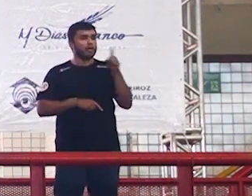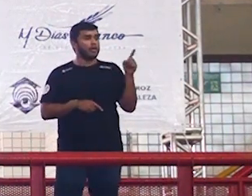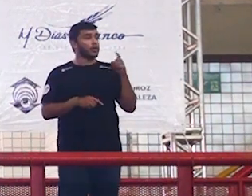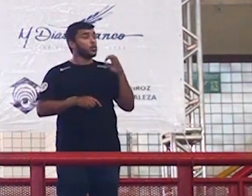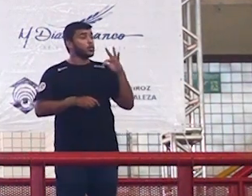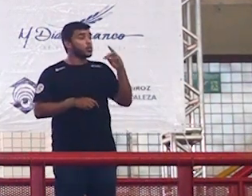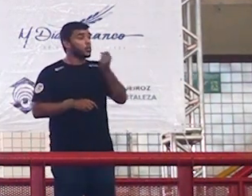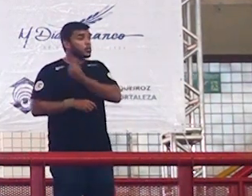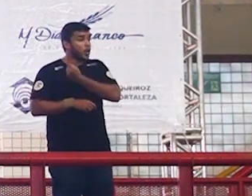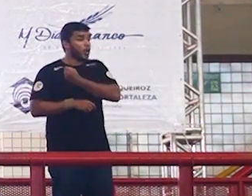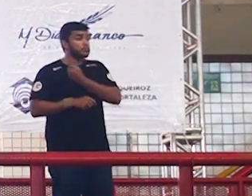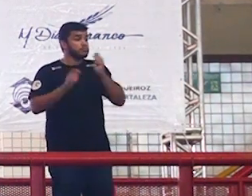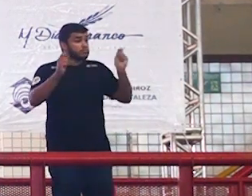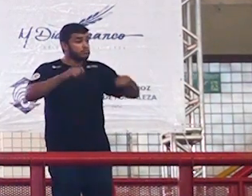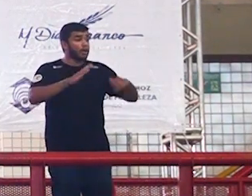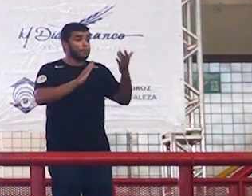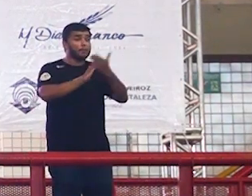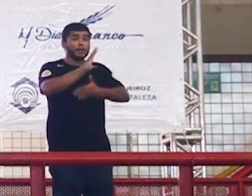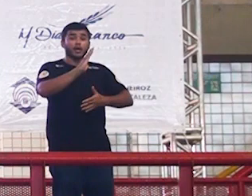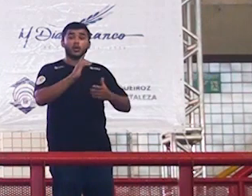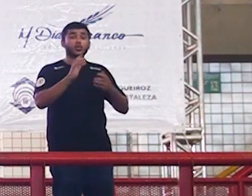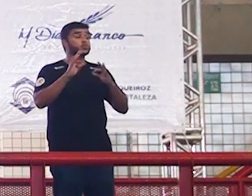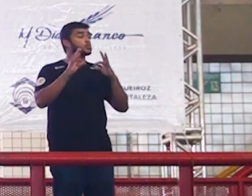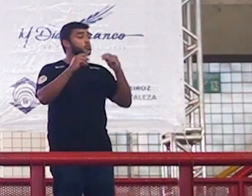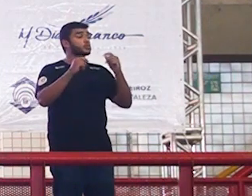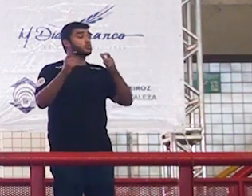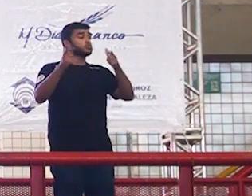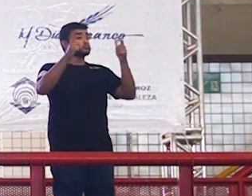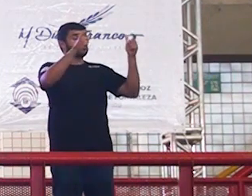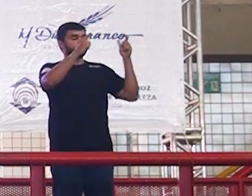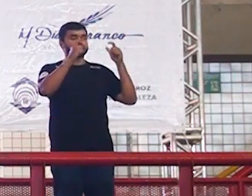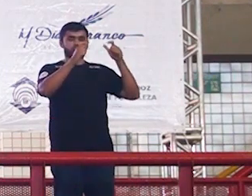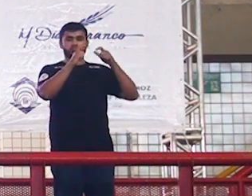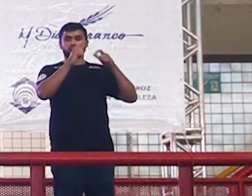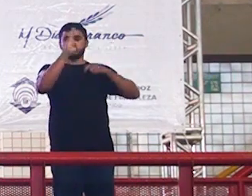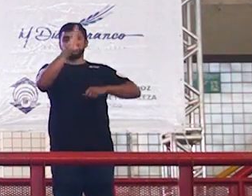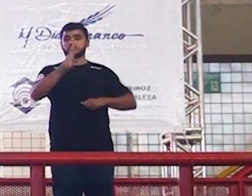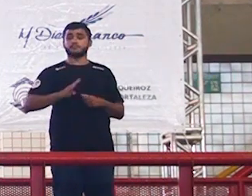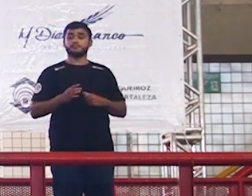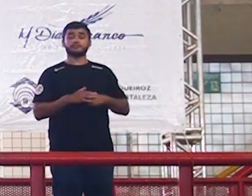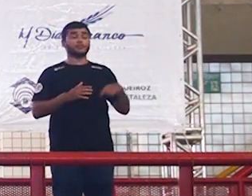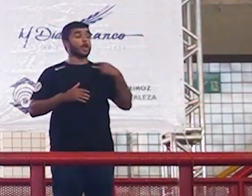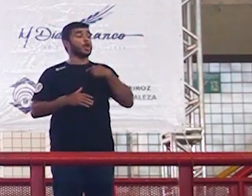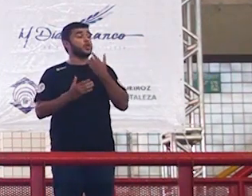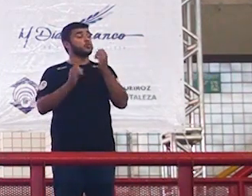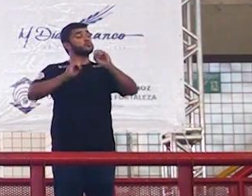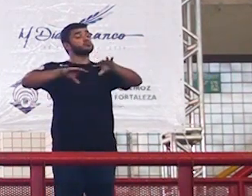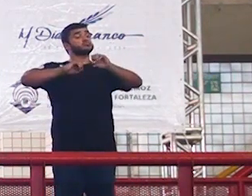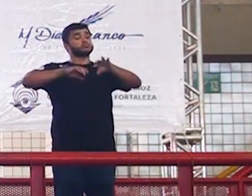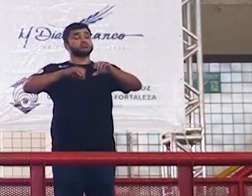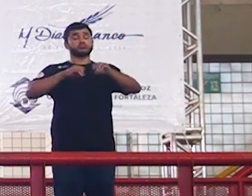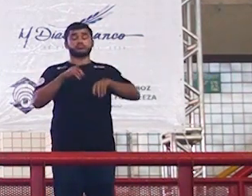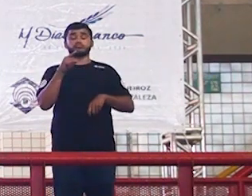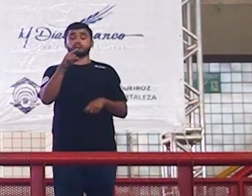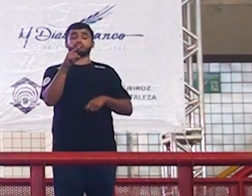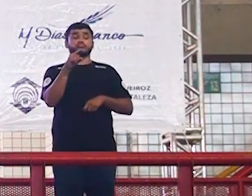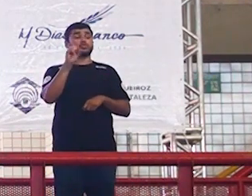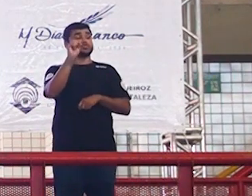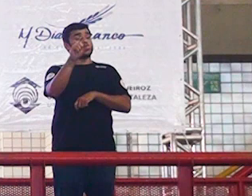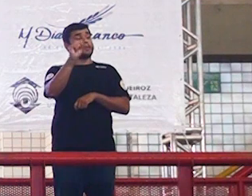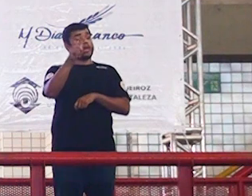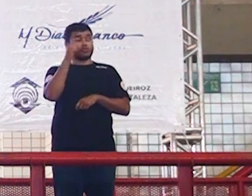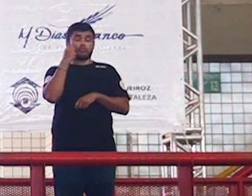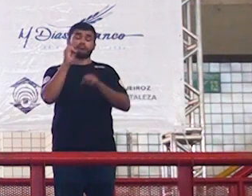nota seja aproveitada para o Brasil inteiro. No começo do ano agora, por exemplo, lá em Sobral, que eu dou aula lá, eu tinha um aluno que estava no